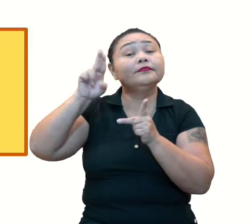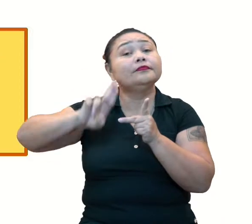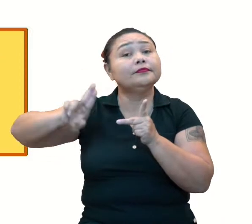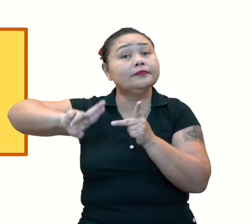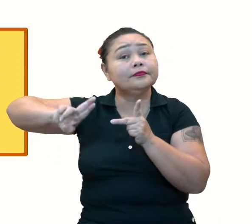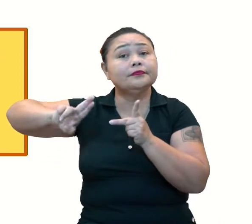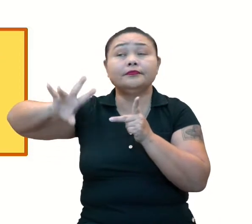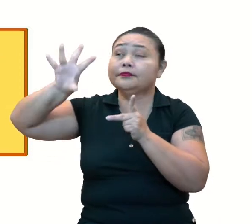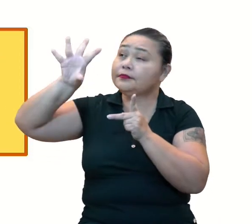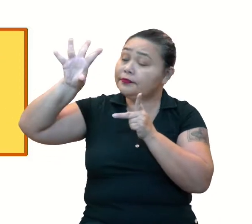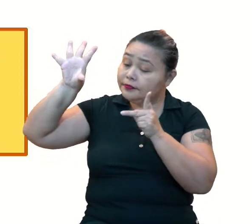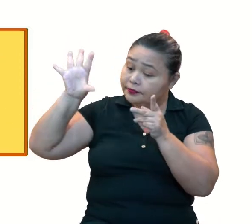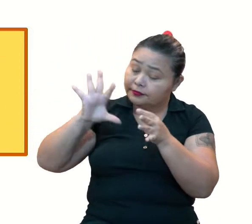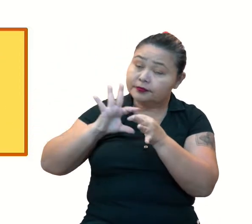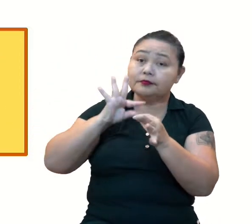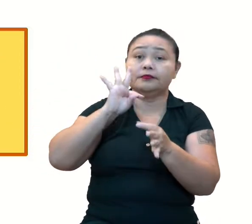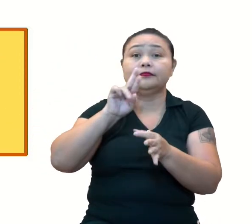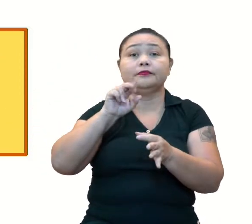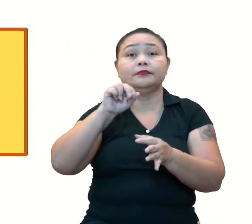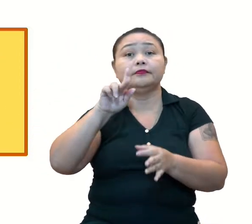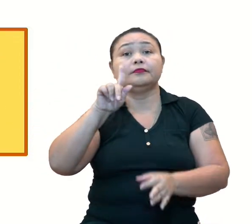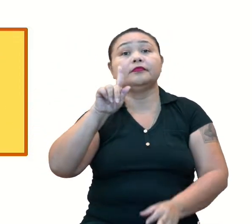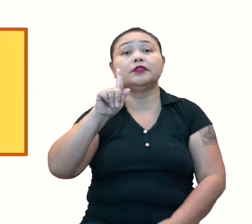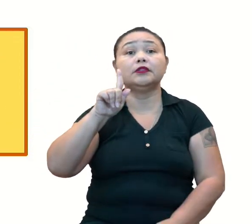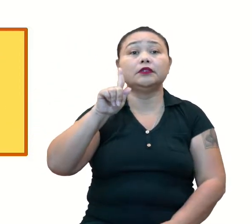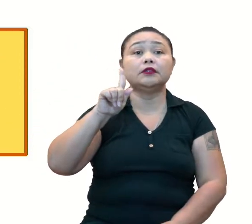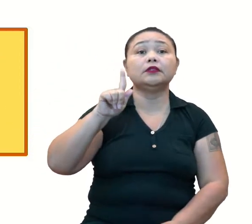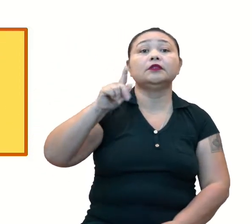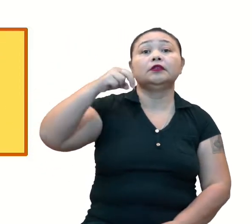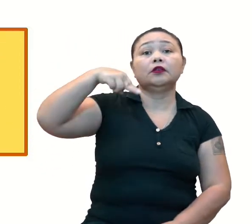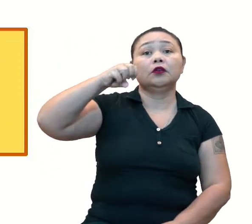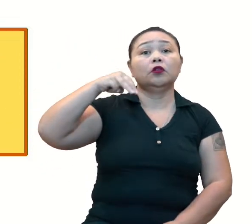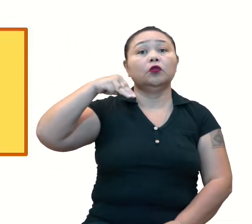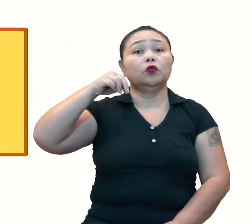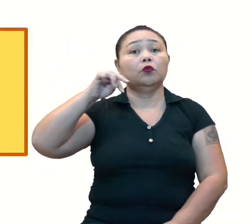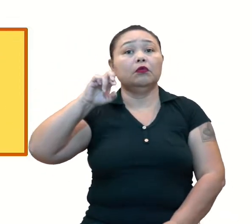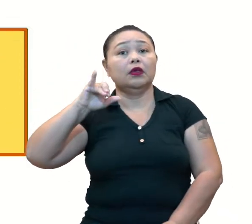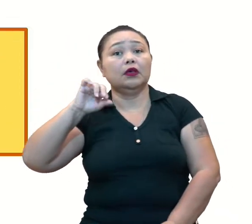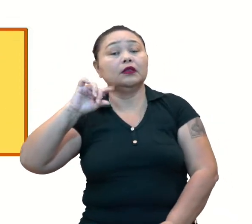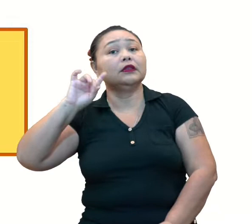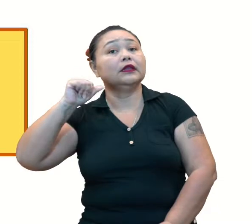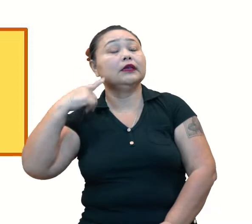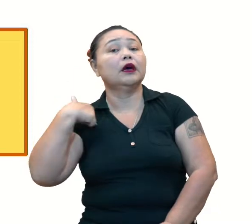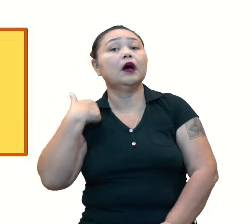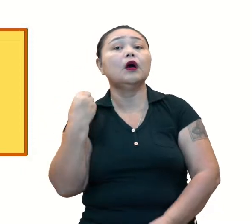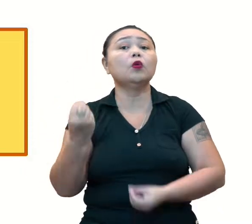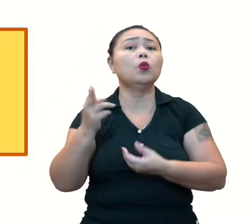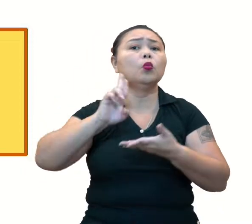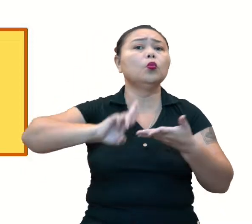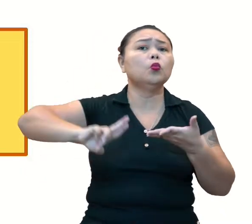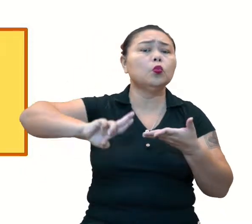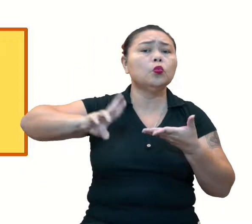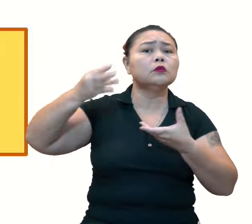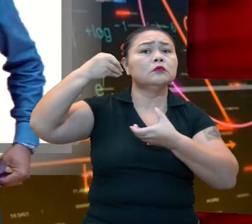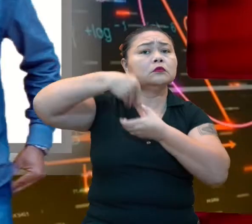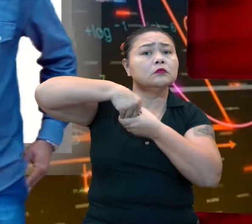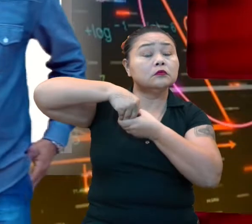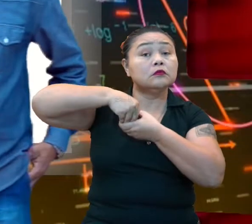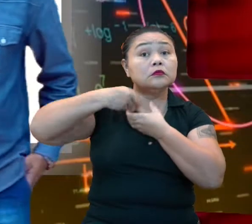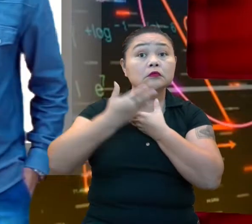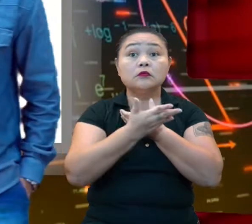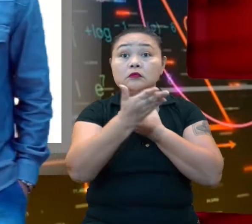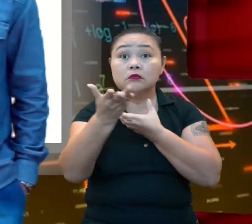da trigonometria, certo? Certo. E quando a gente fala de aplicação dentro da realidade